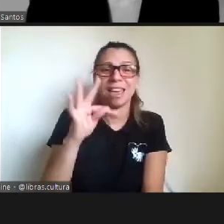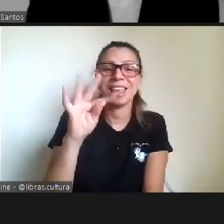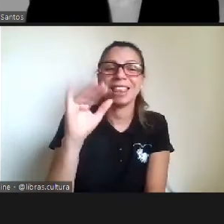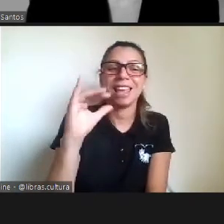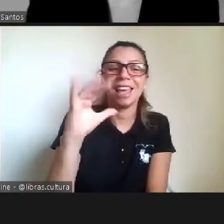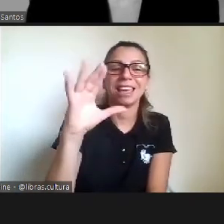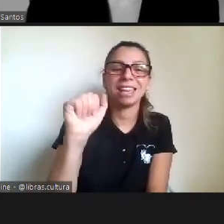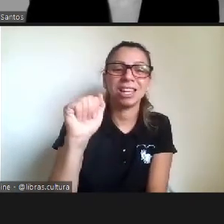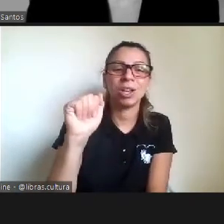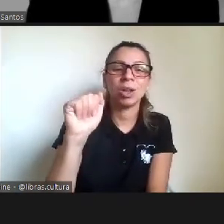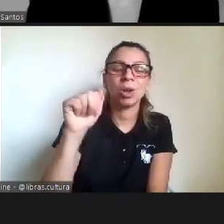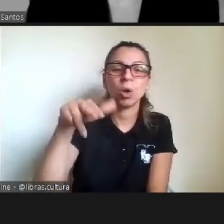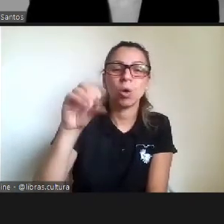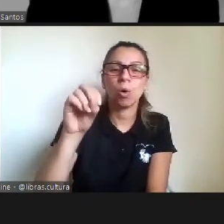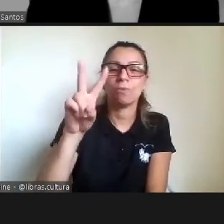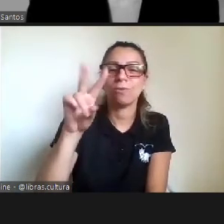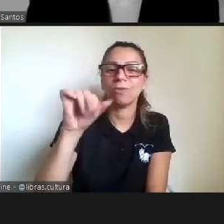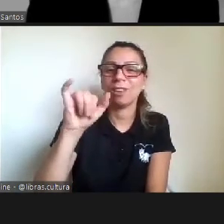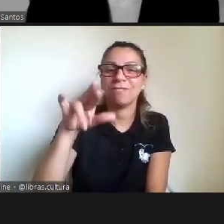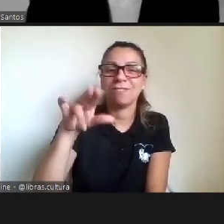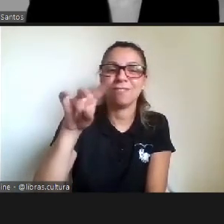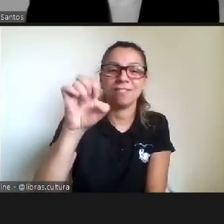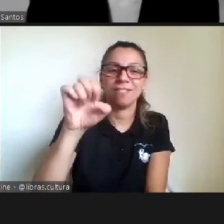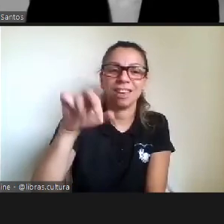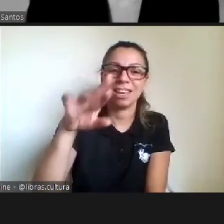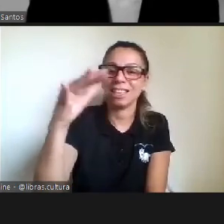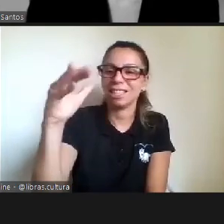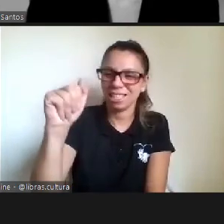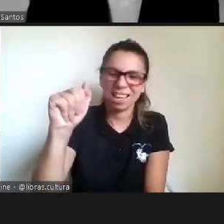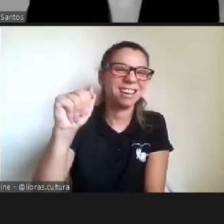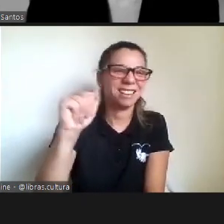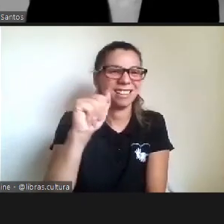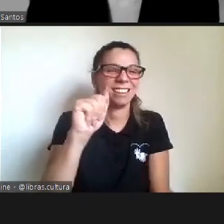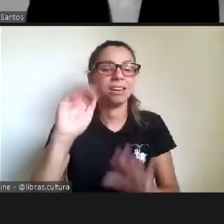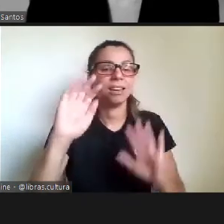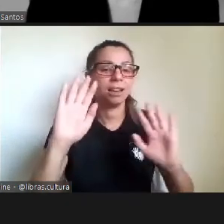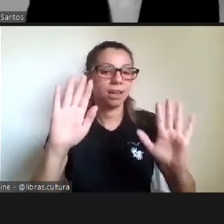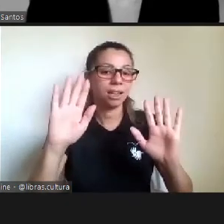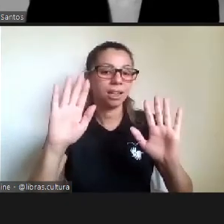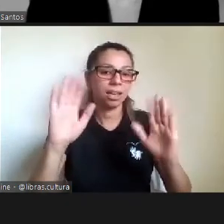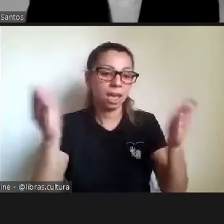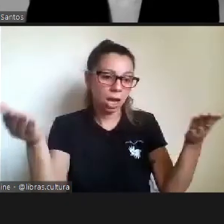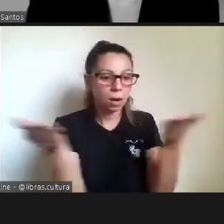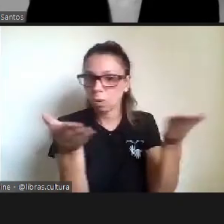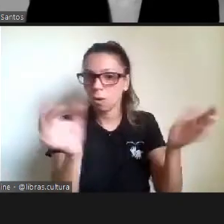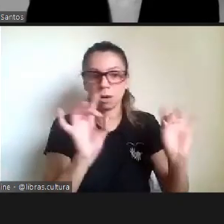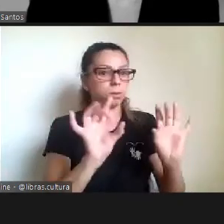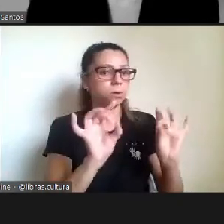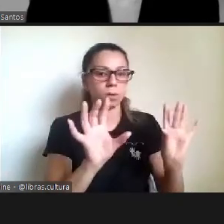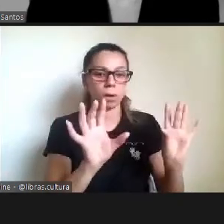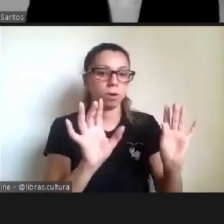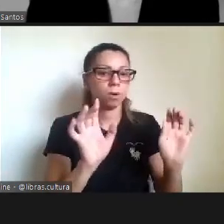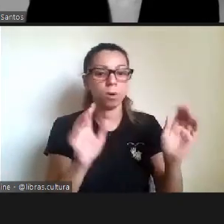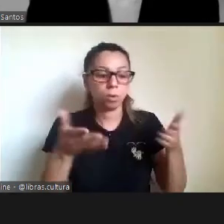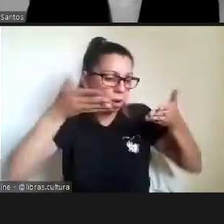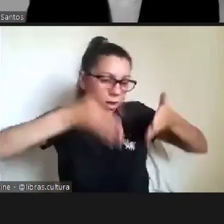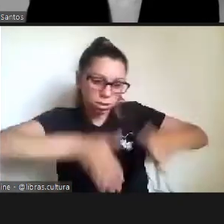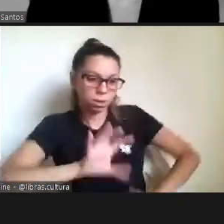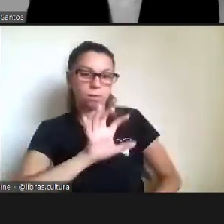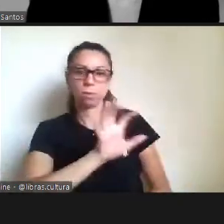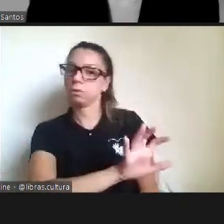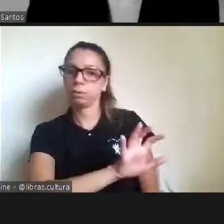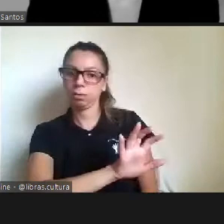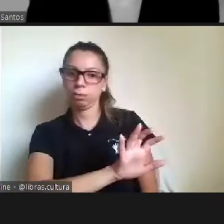do Bate, a tecnovivência, ela é circunstancial. A gente não nasceu nela, né? A